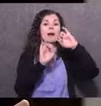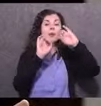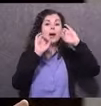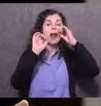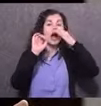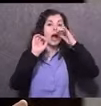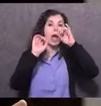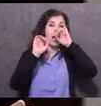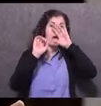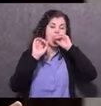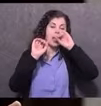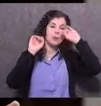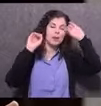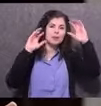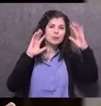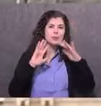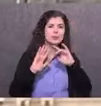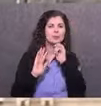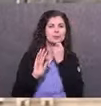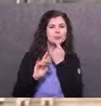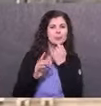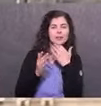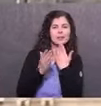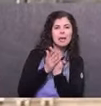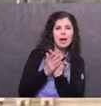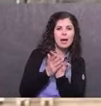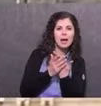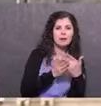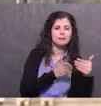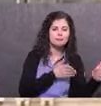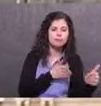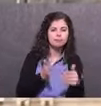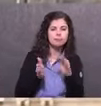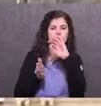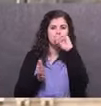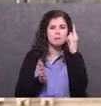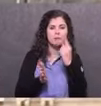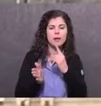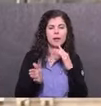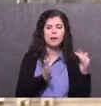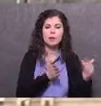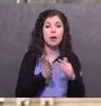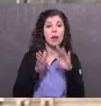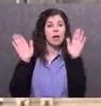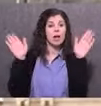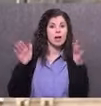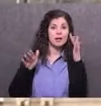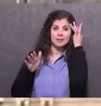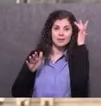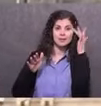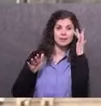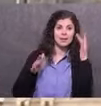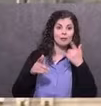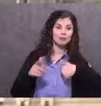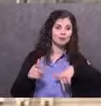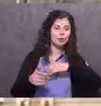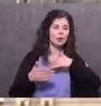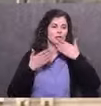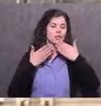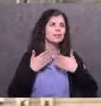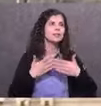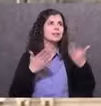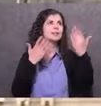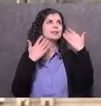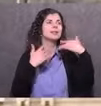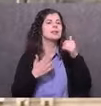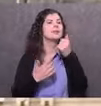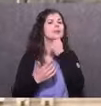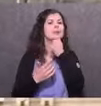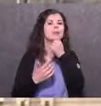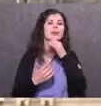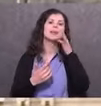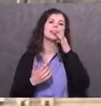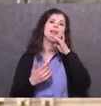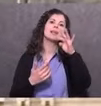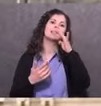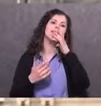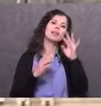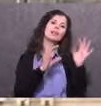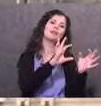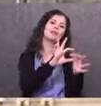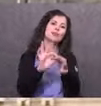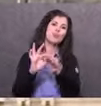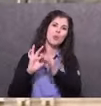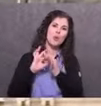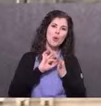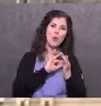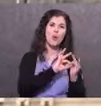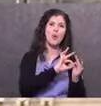os anjos e os santos, proclamamos com alegria a vossa glória, cantando numa só voz.